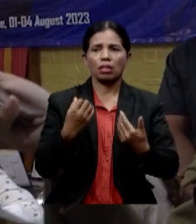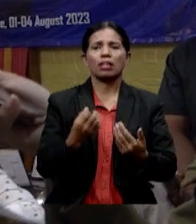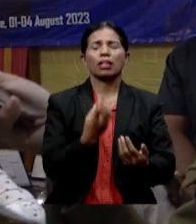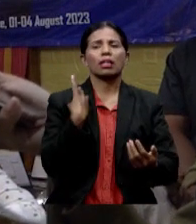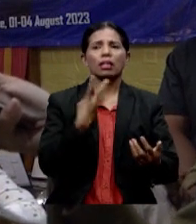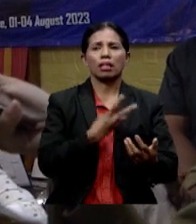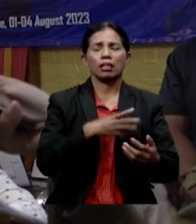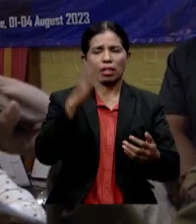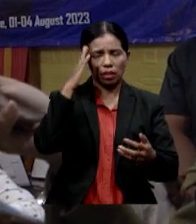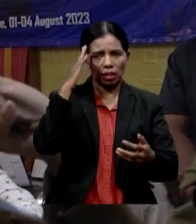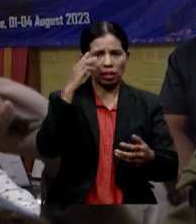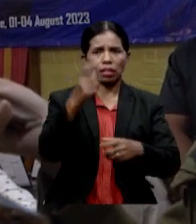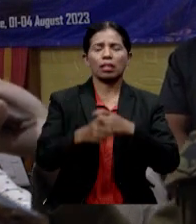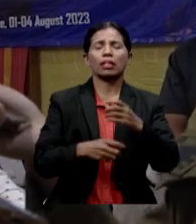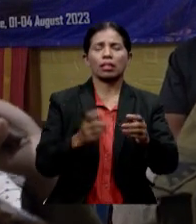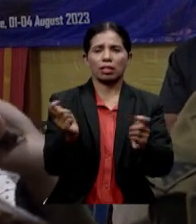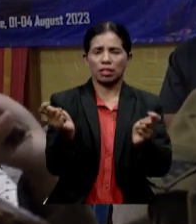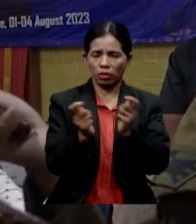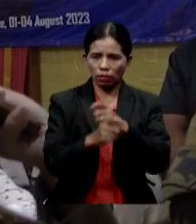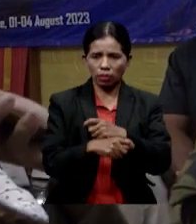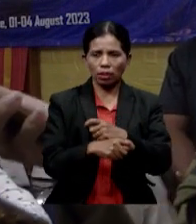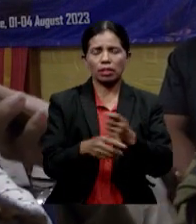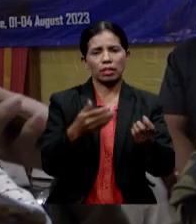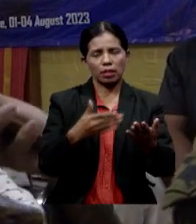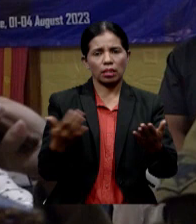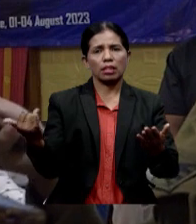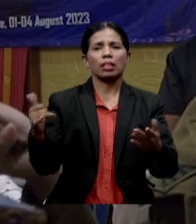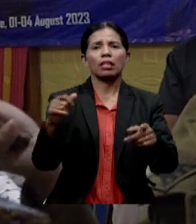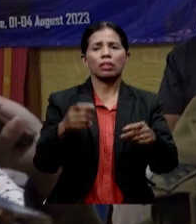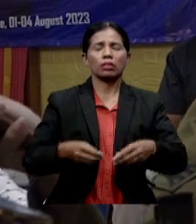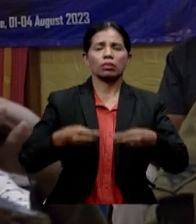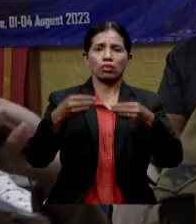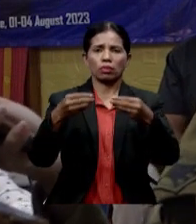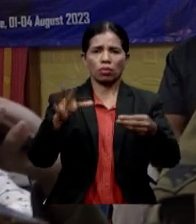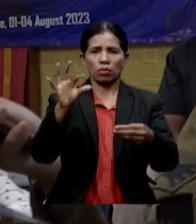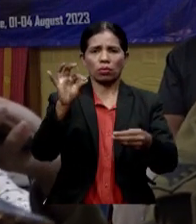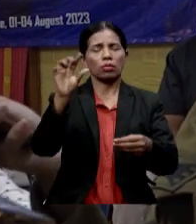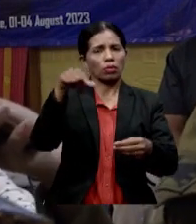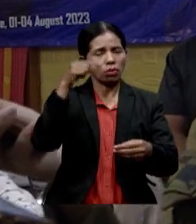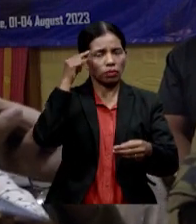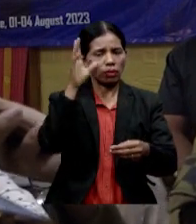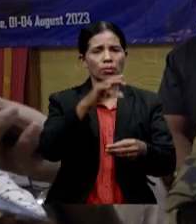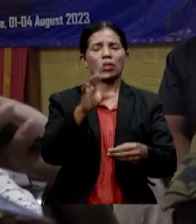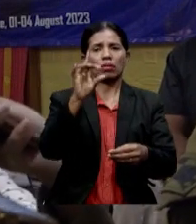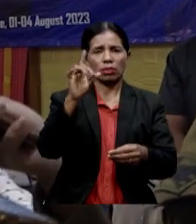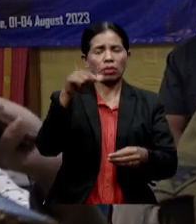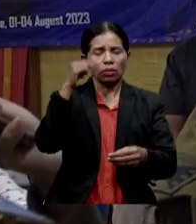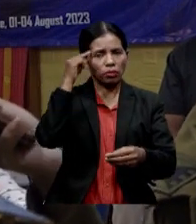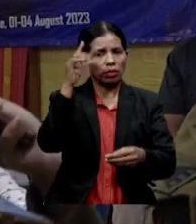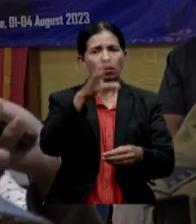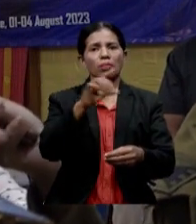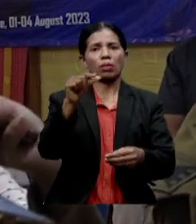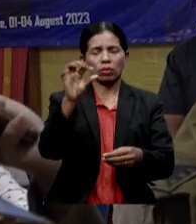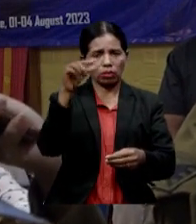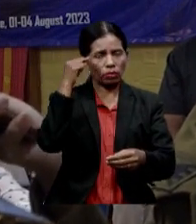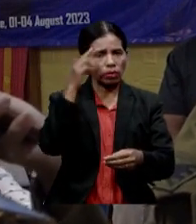E tá tendo cada que período transição aí, ou se oitavo governo, ou nono governo. Se a né, tem que lá o cuidado também,